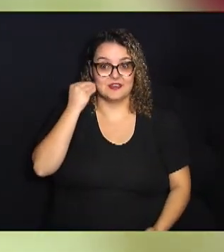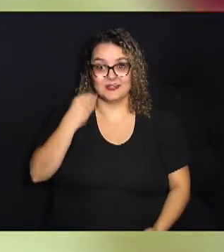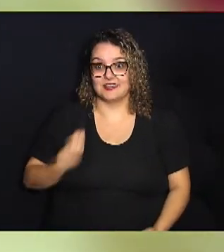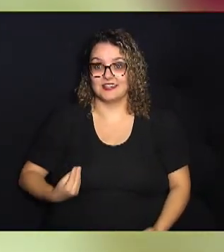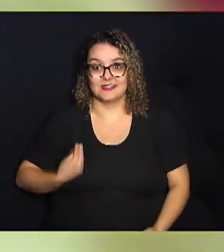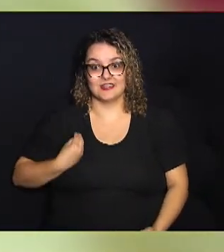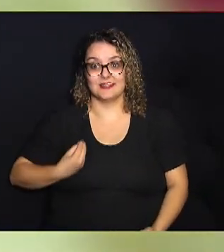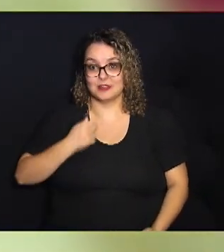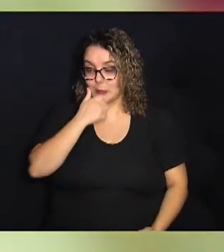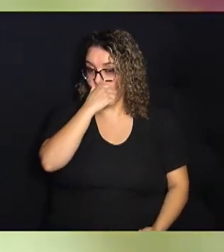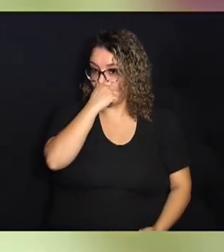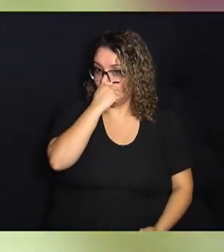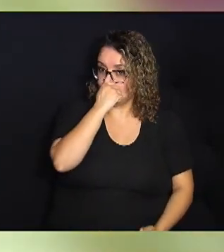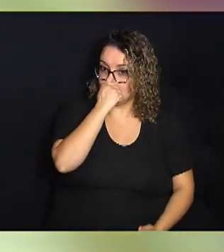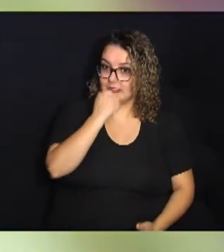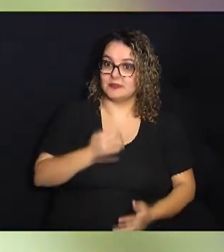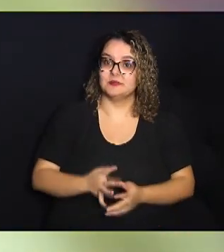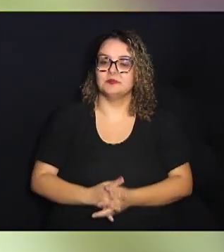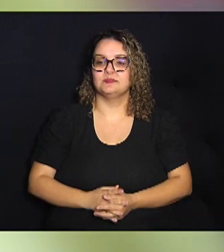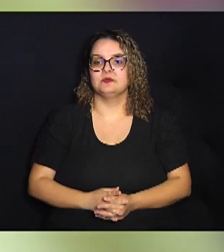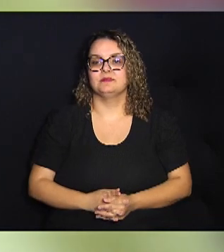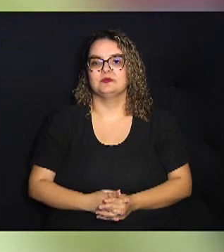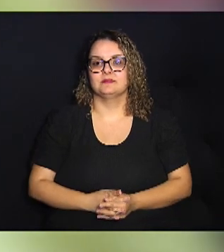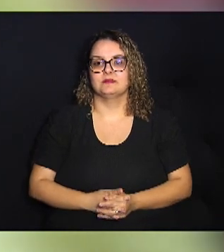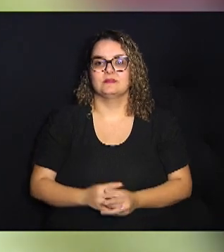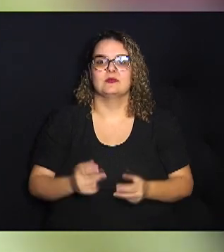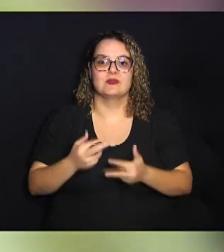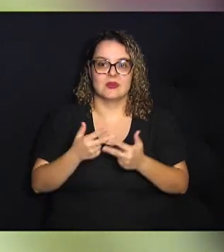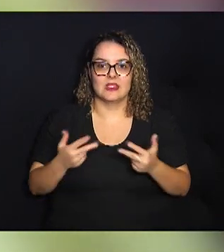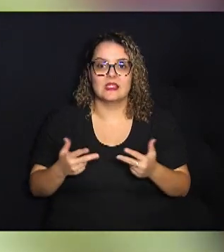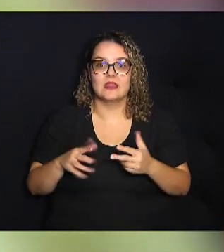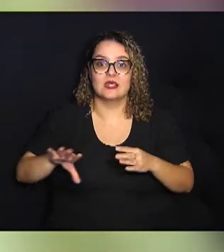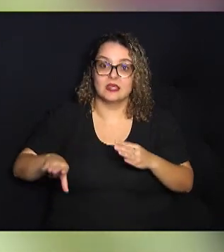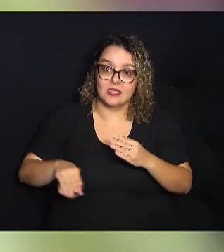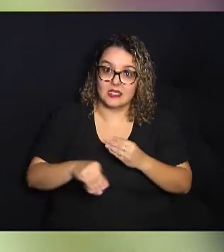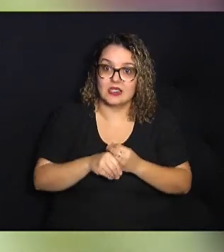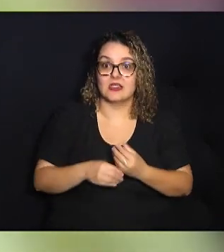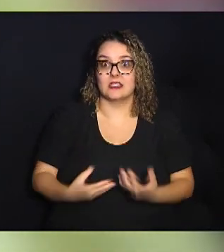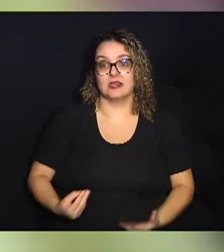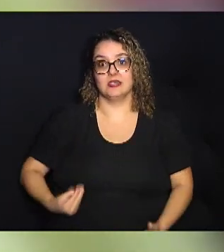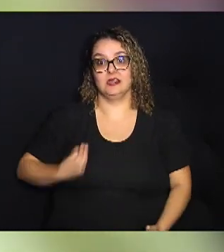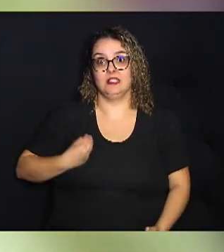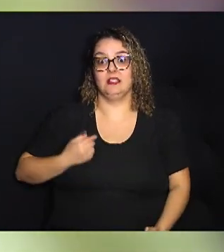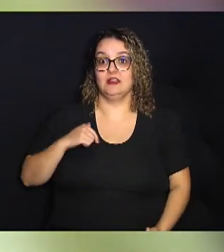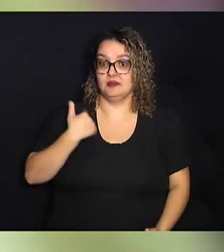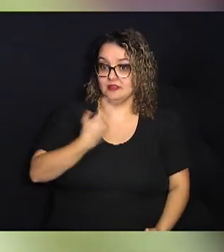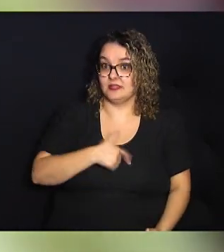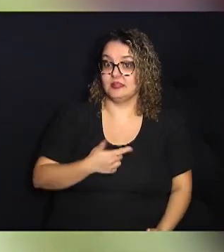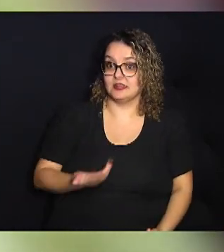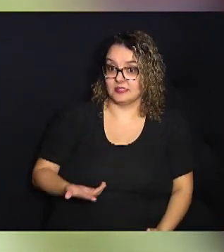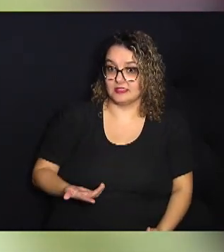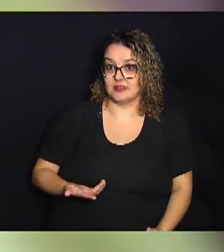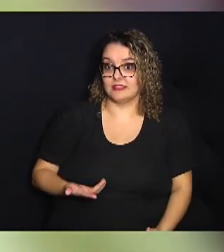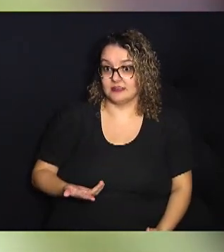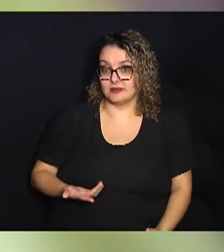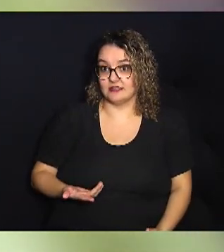vivendo. E são coisas que agregam muito à vida da gente. E